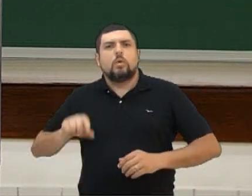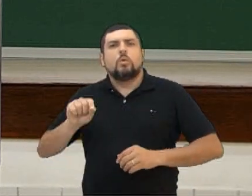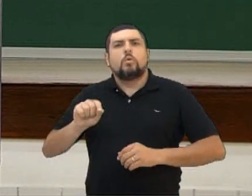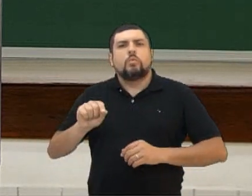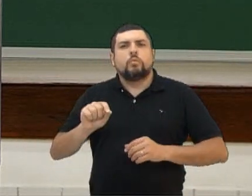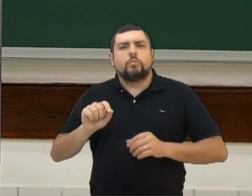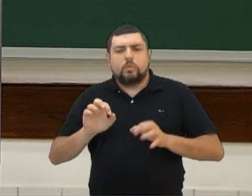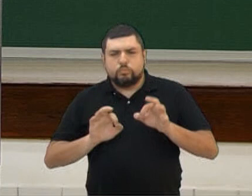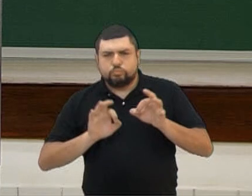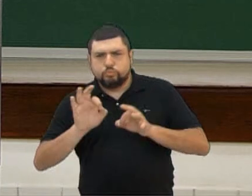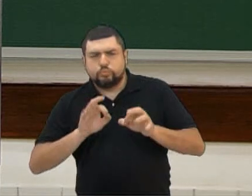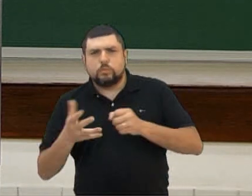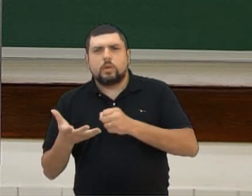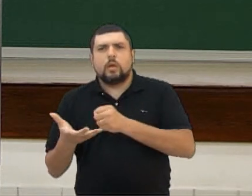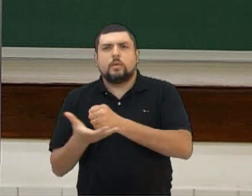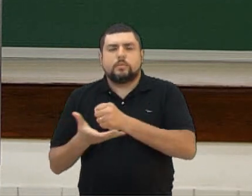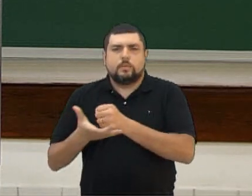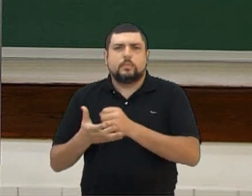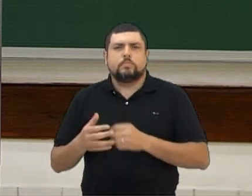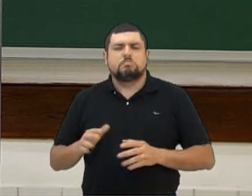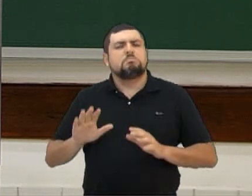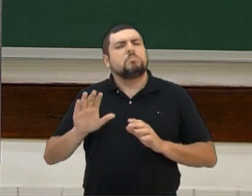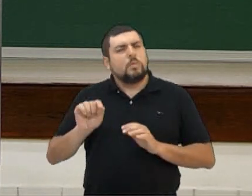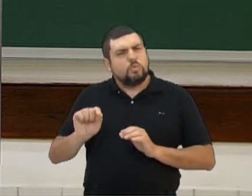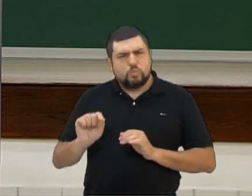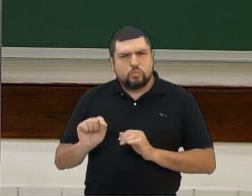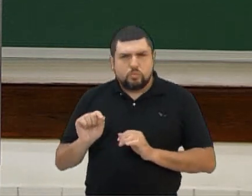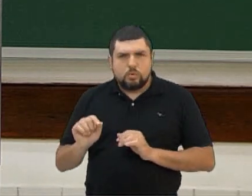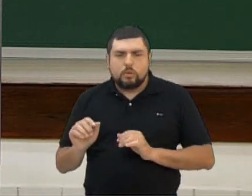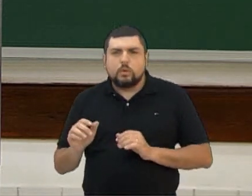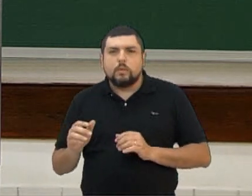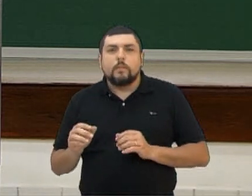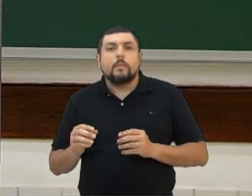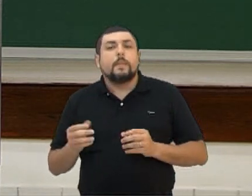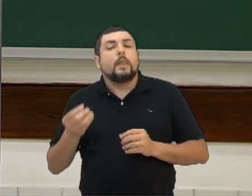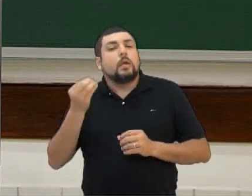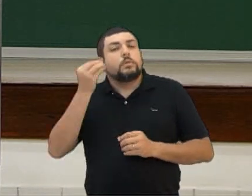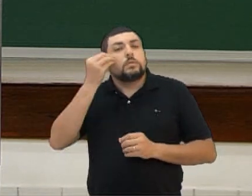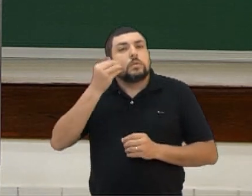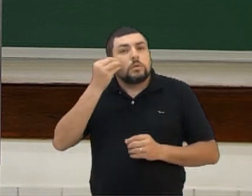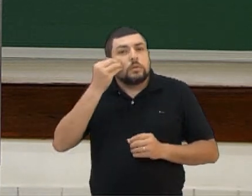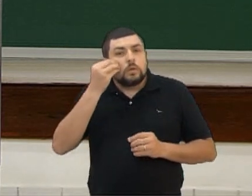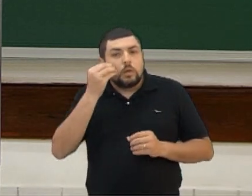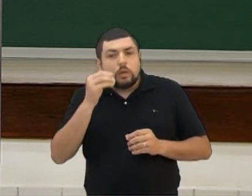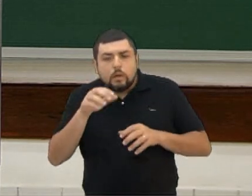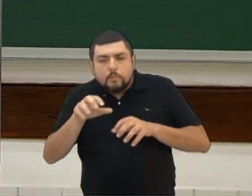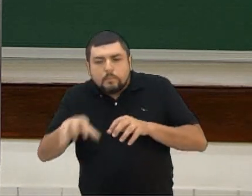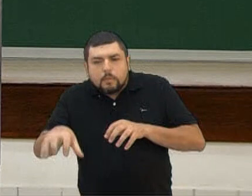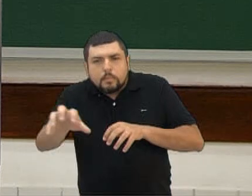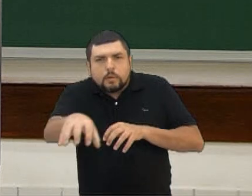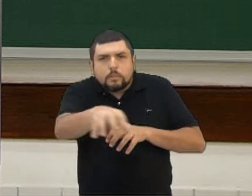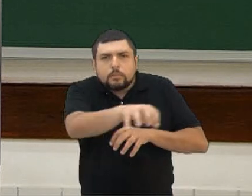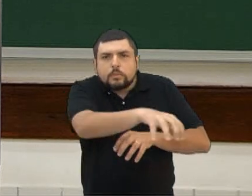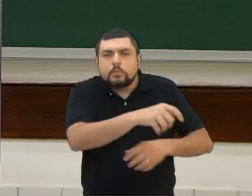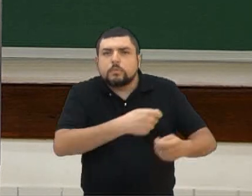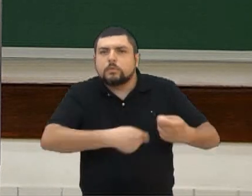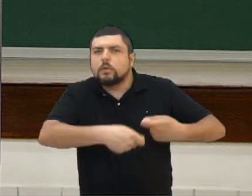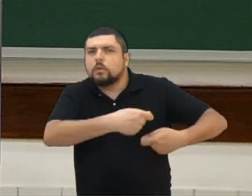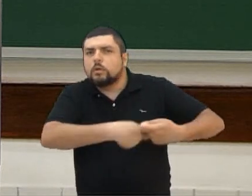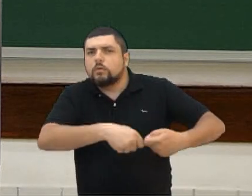base. Essas reformas de base, elas visavam promover um crescimento em setores importantes da economia